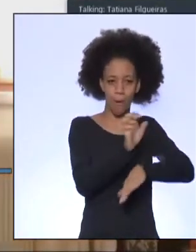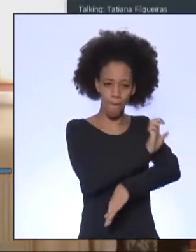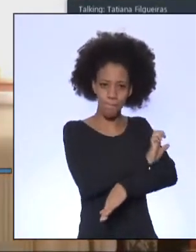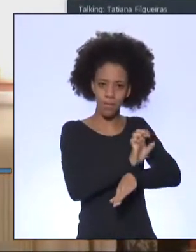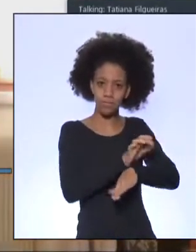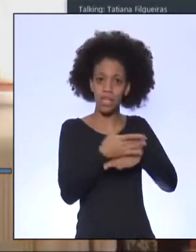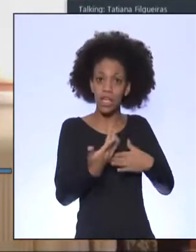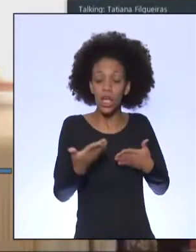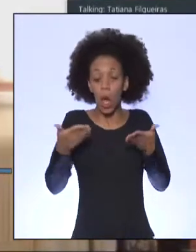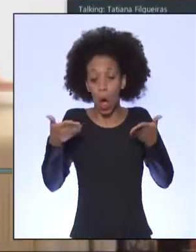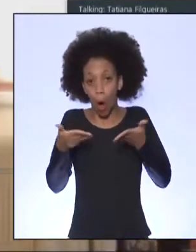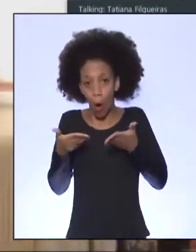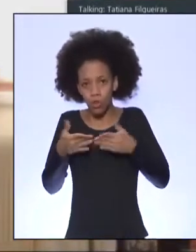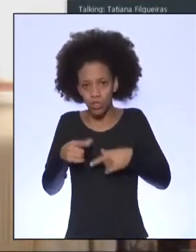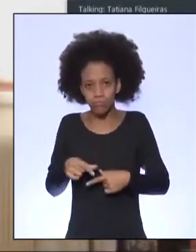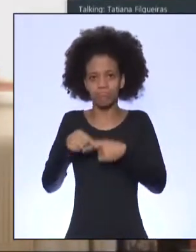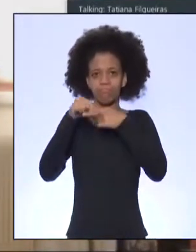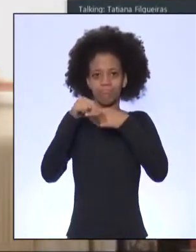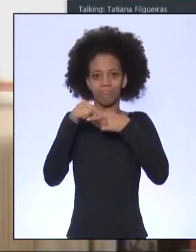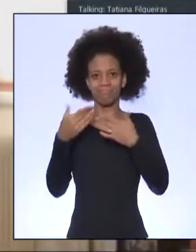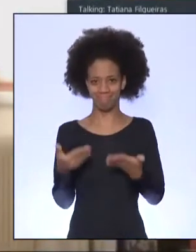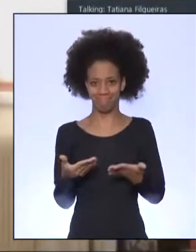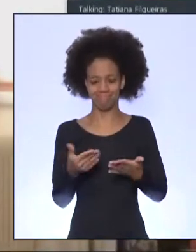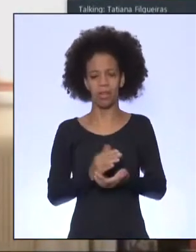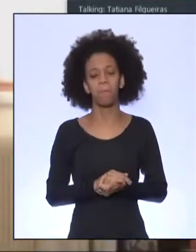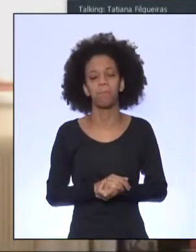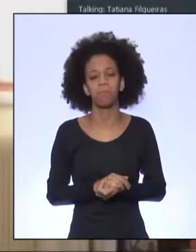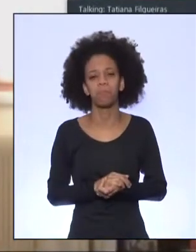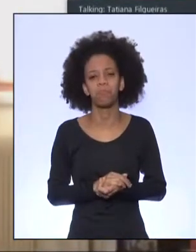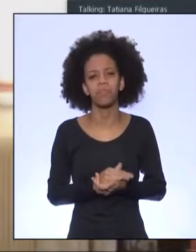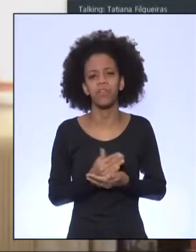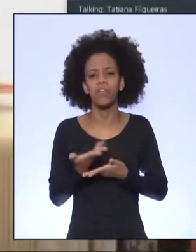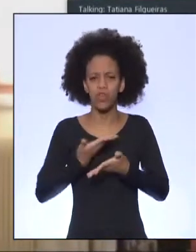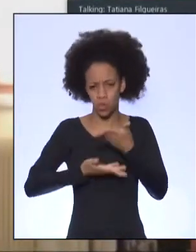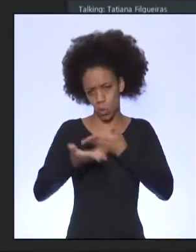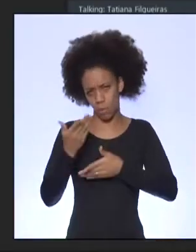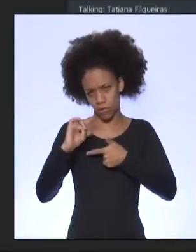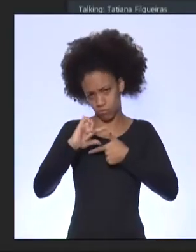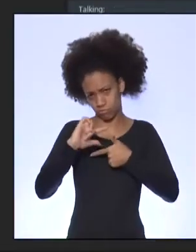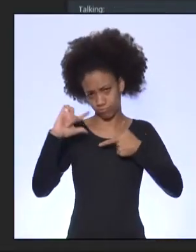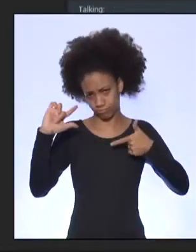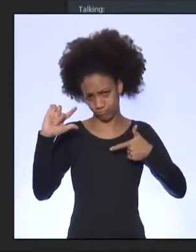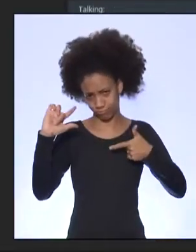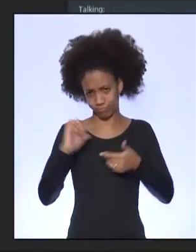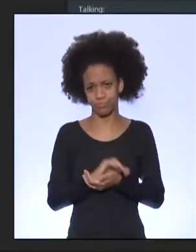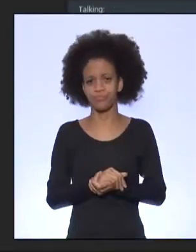cargo que a Raquel vos falou, né? Eu vou compartilhar minha tela com vocês.